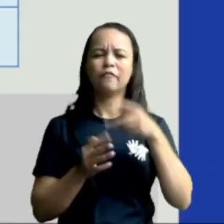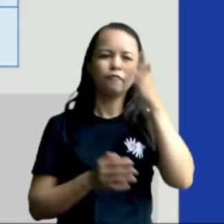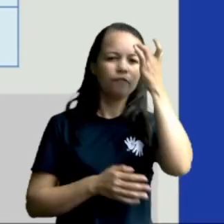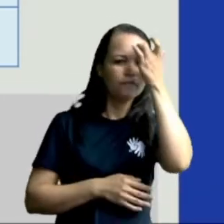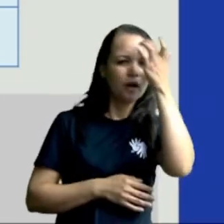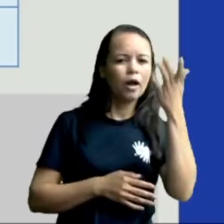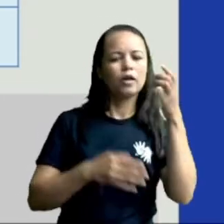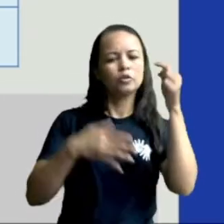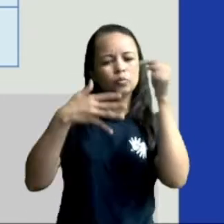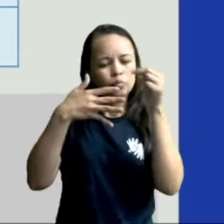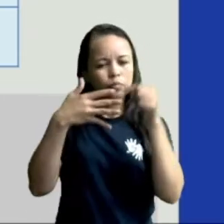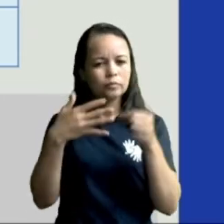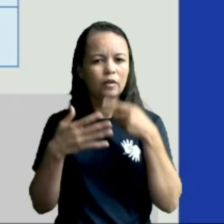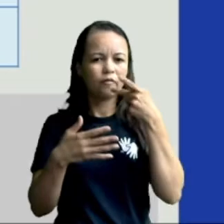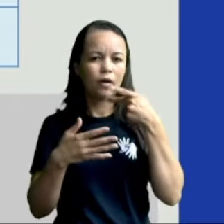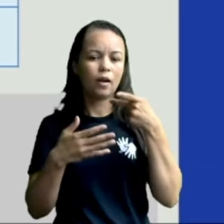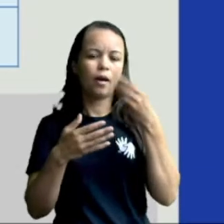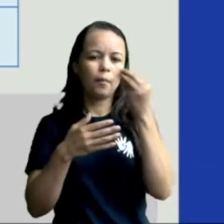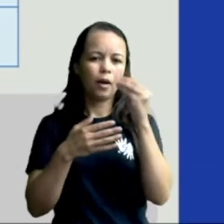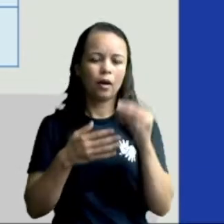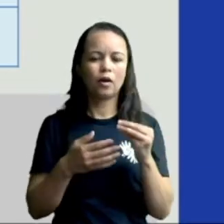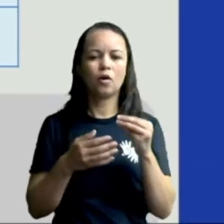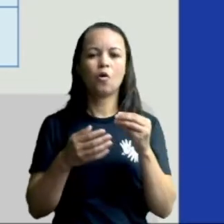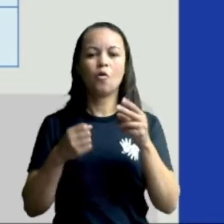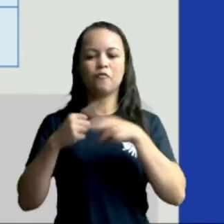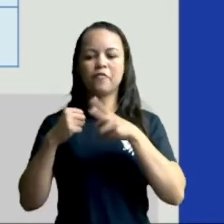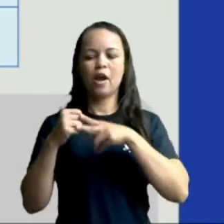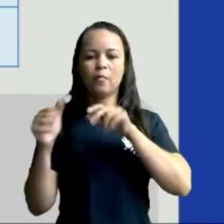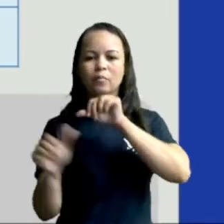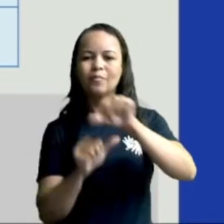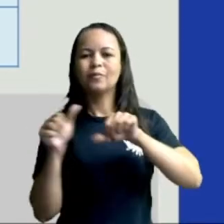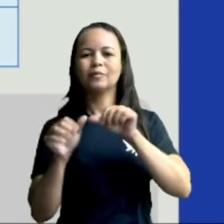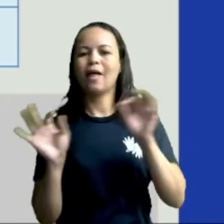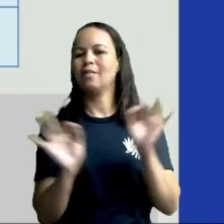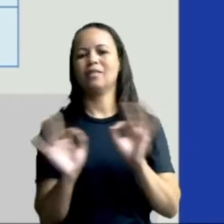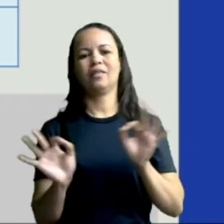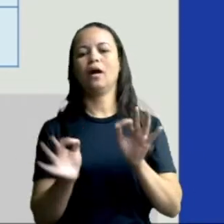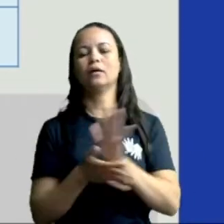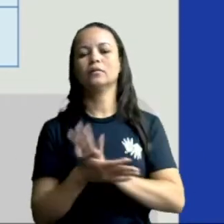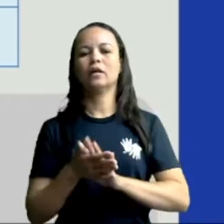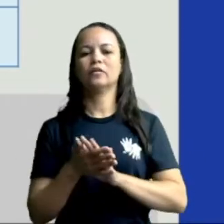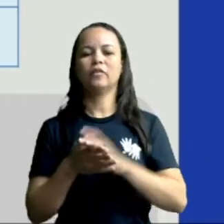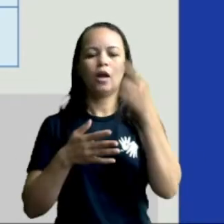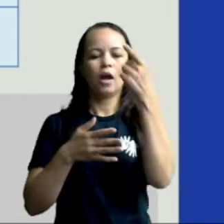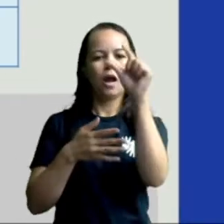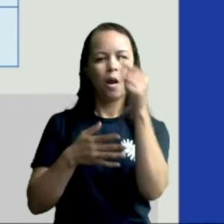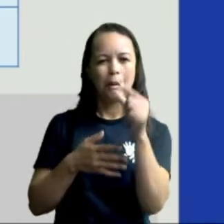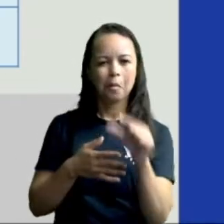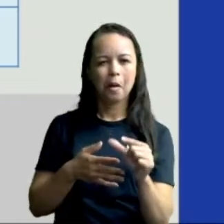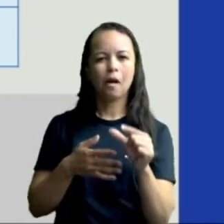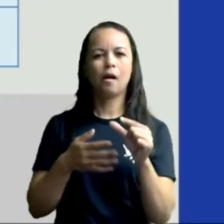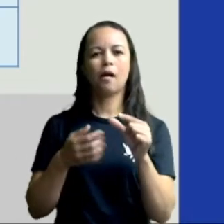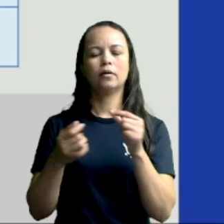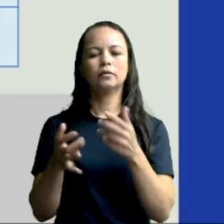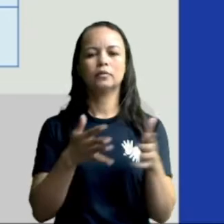precisa mudar o verbo em nada. A gente vai repetir o verbo do jeitinho que ele é, sem precisar tirar